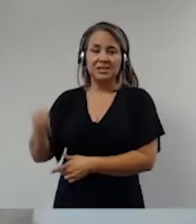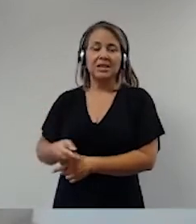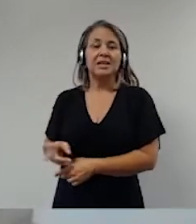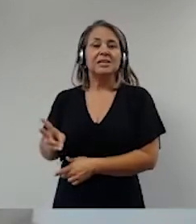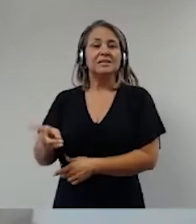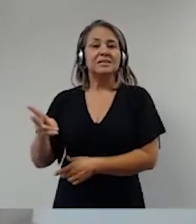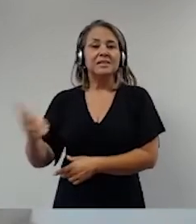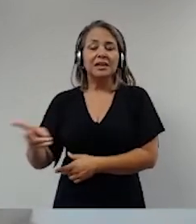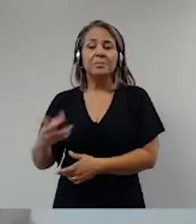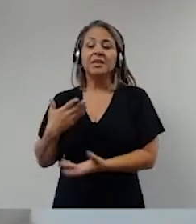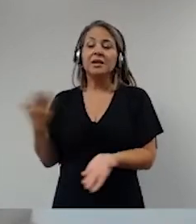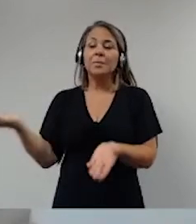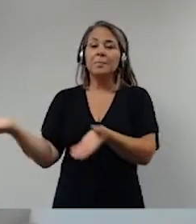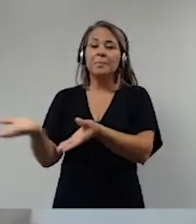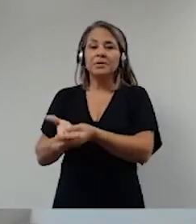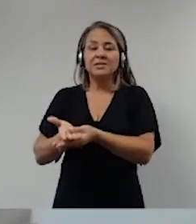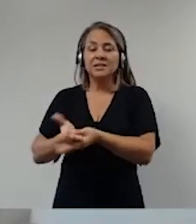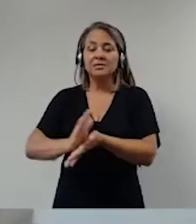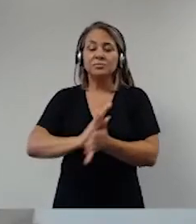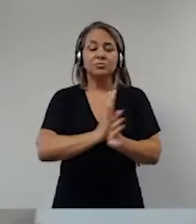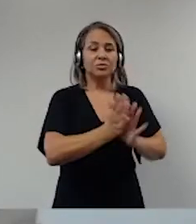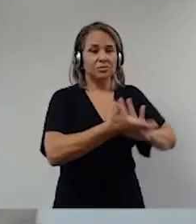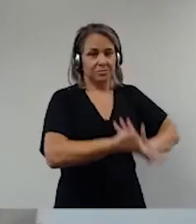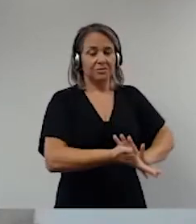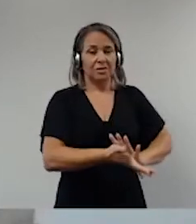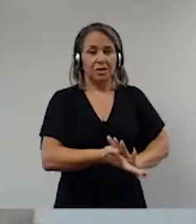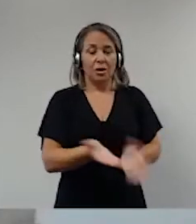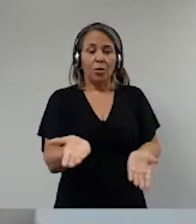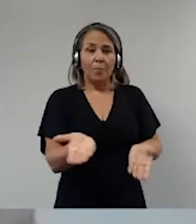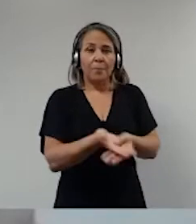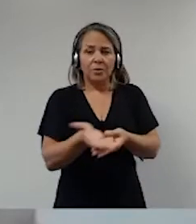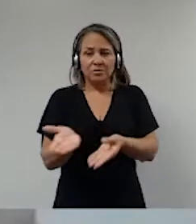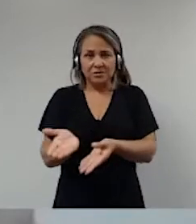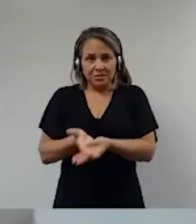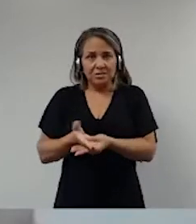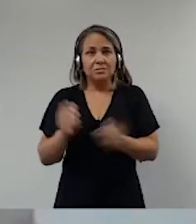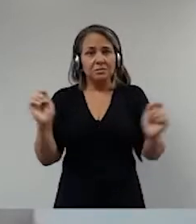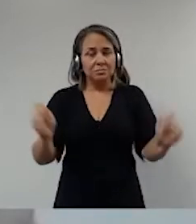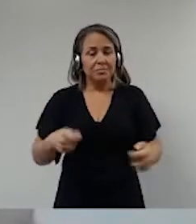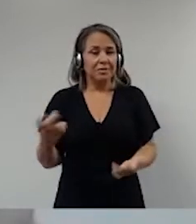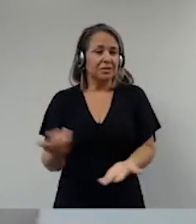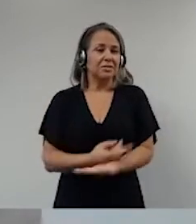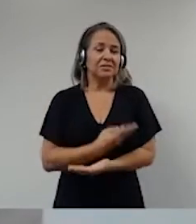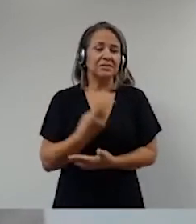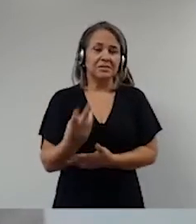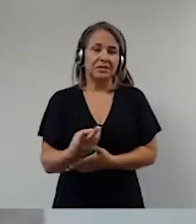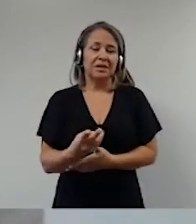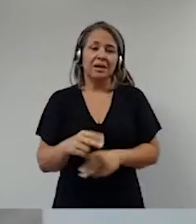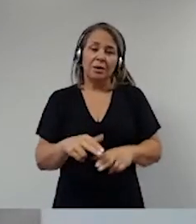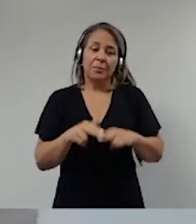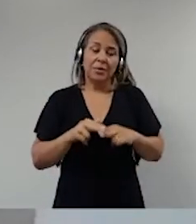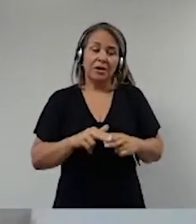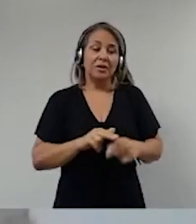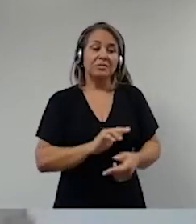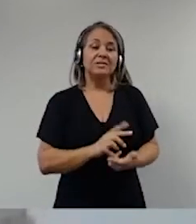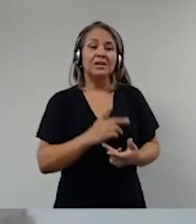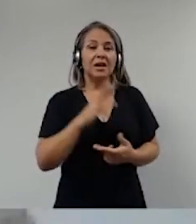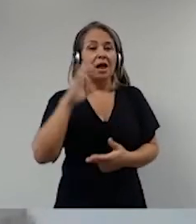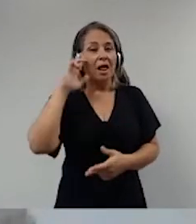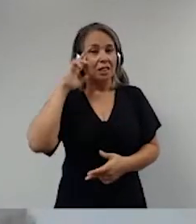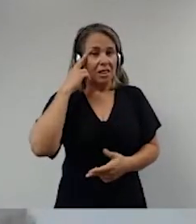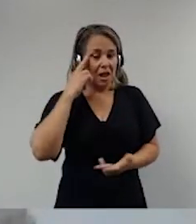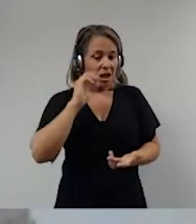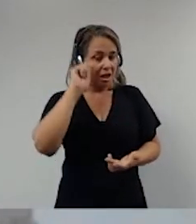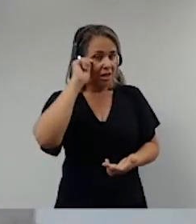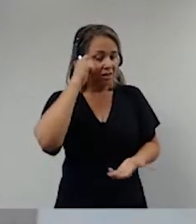a processos discriminatórios? Processos que podem ocorrer em função da raça, em função